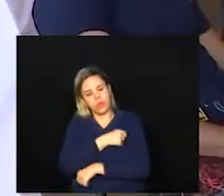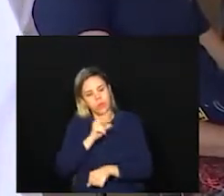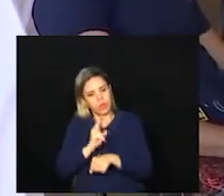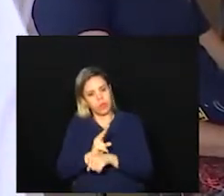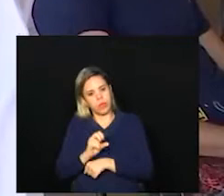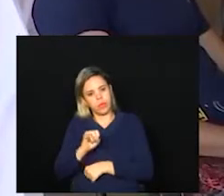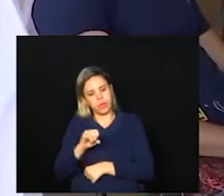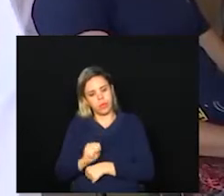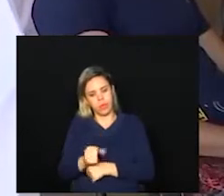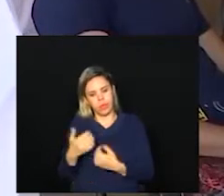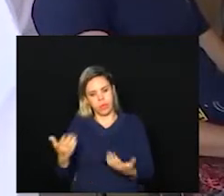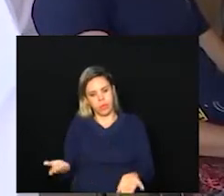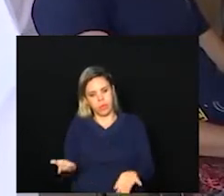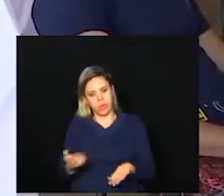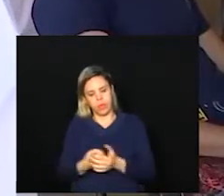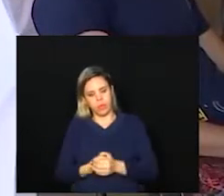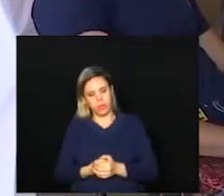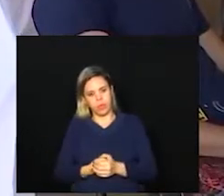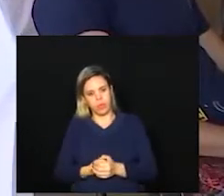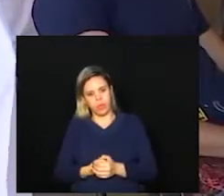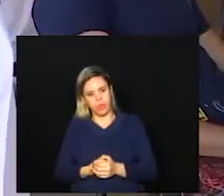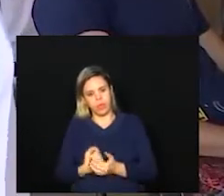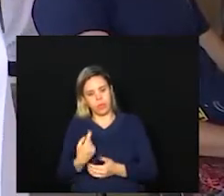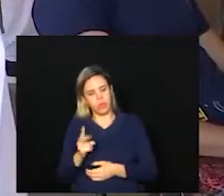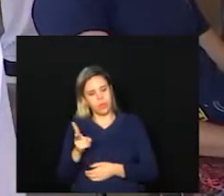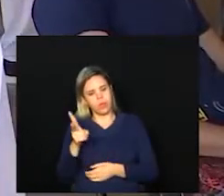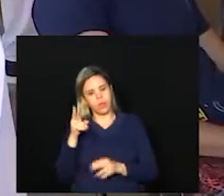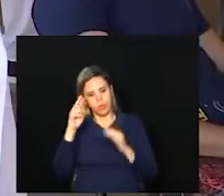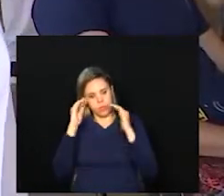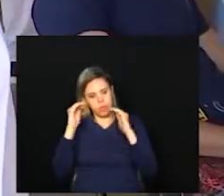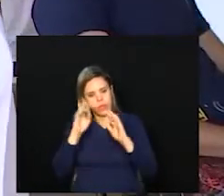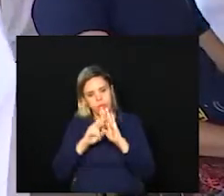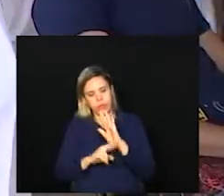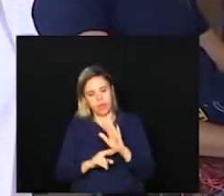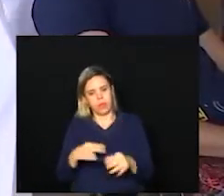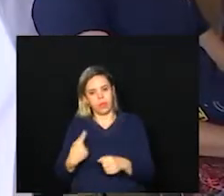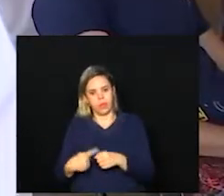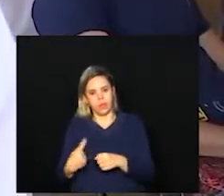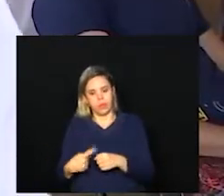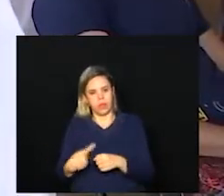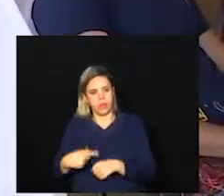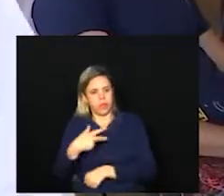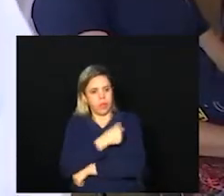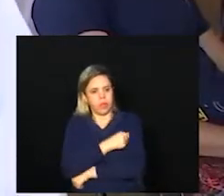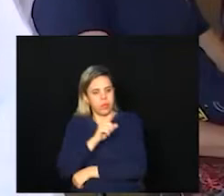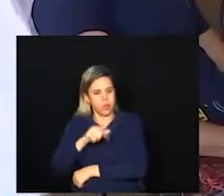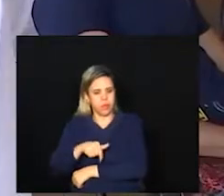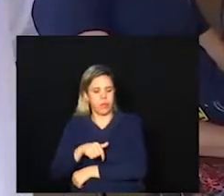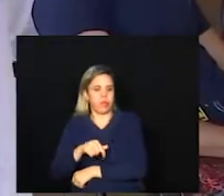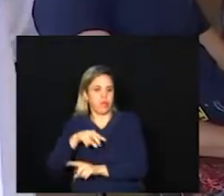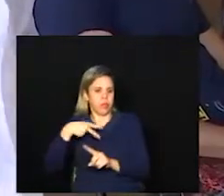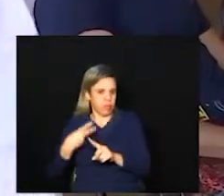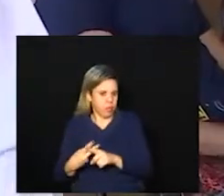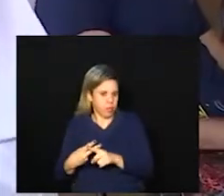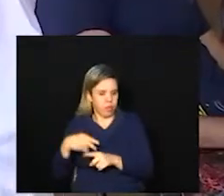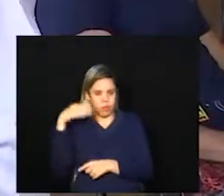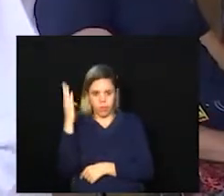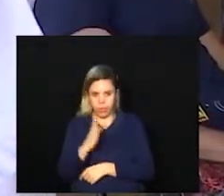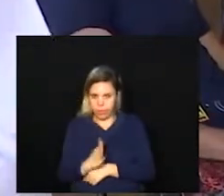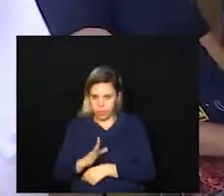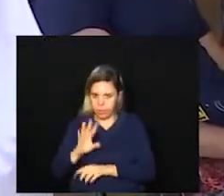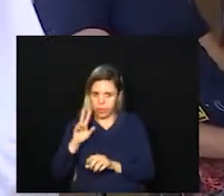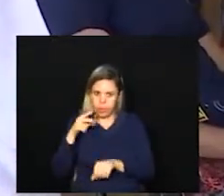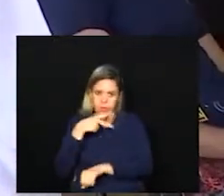CIS Guanabara? Bom, a gente segue à risca o Plano Municipal de Imunização, que é um desdobramento do Plano Nacional de